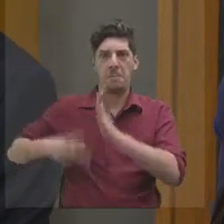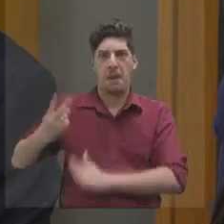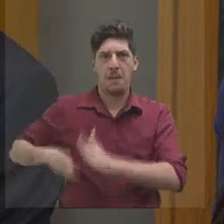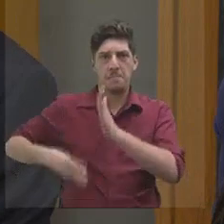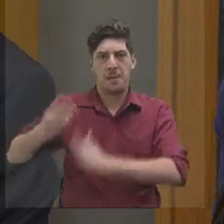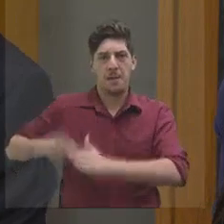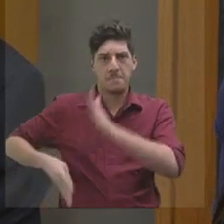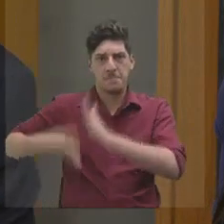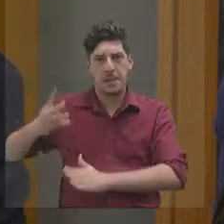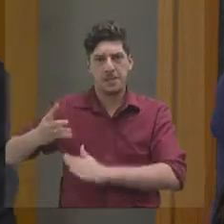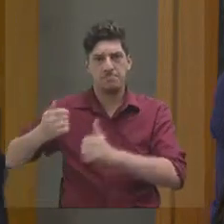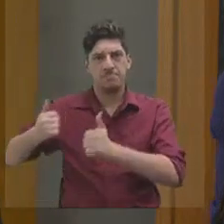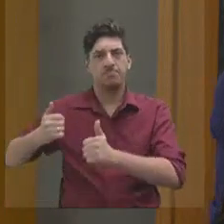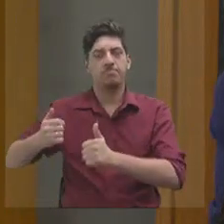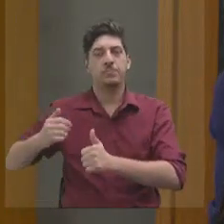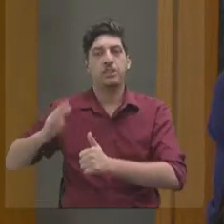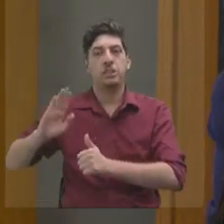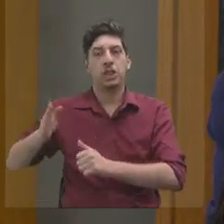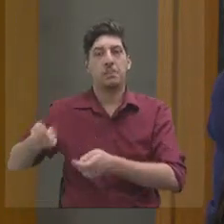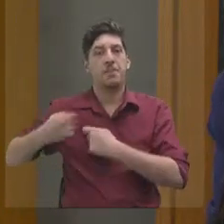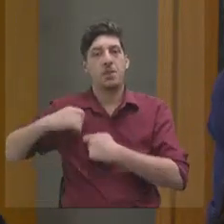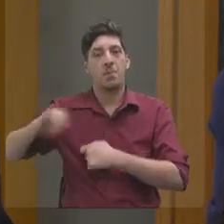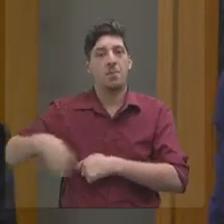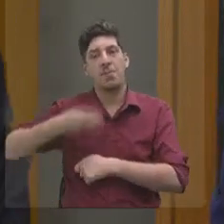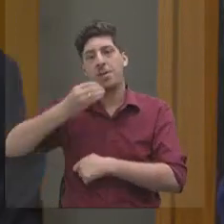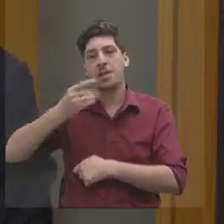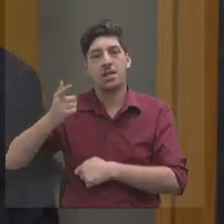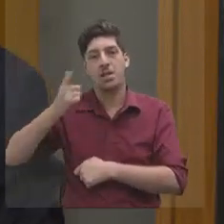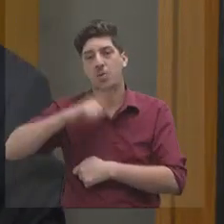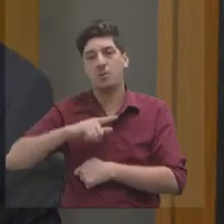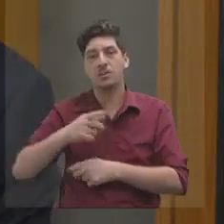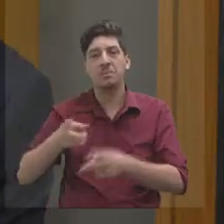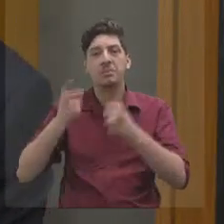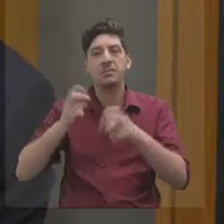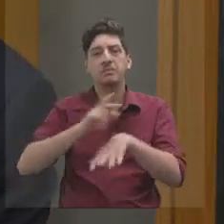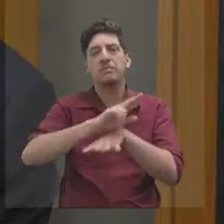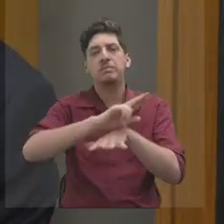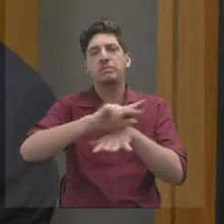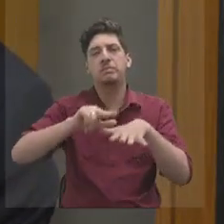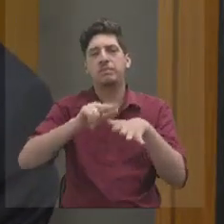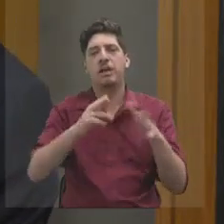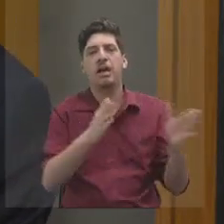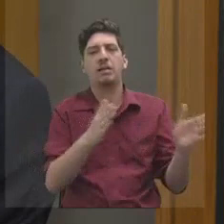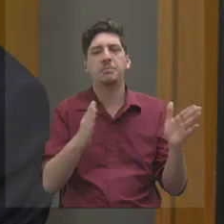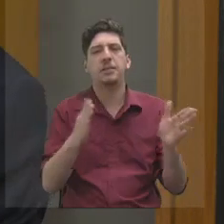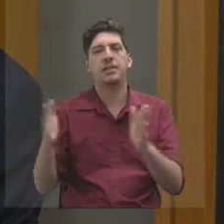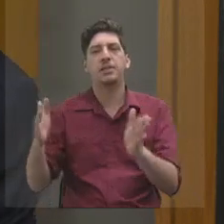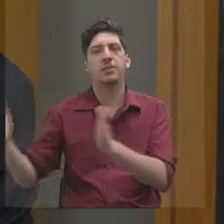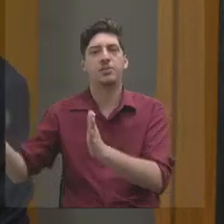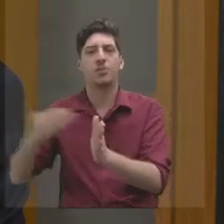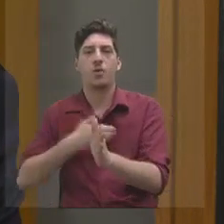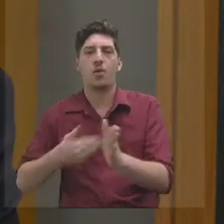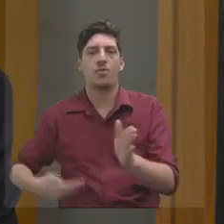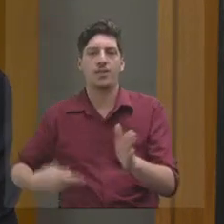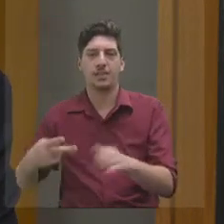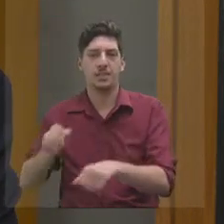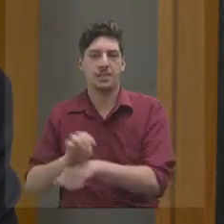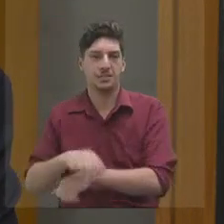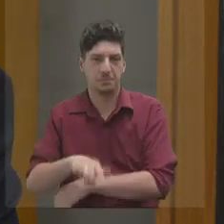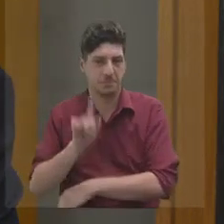oportunidade de passar por vários e diversos governos de estado